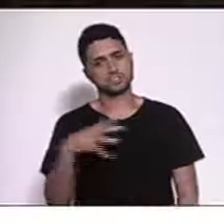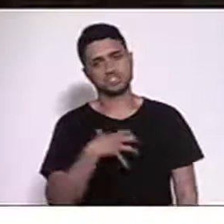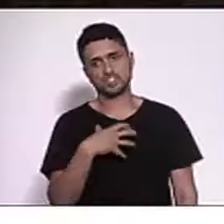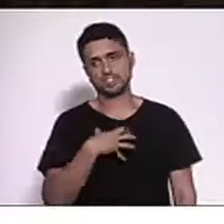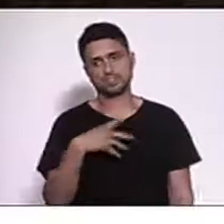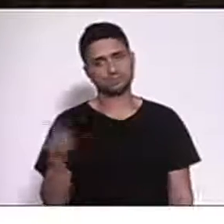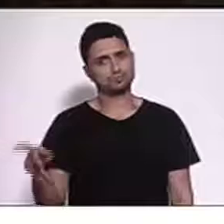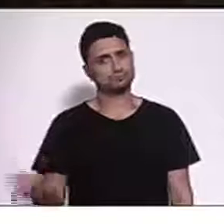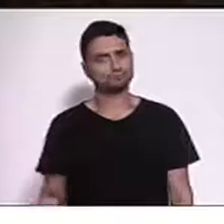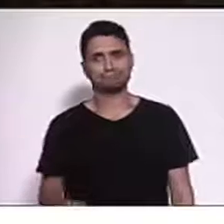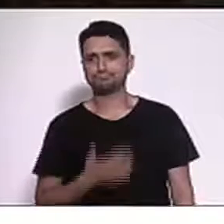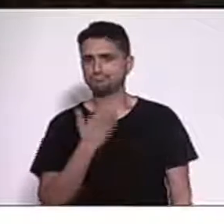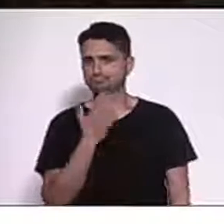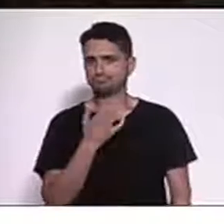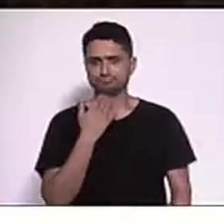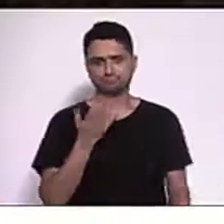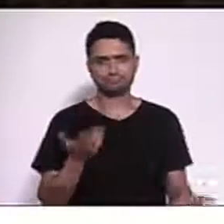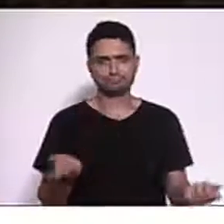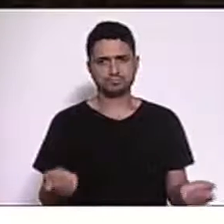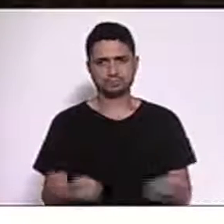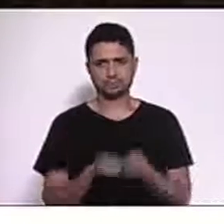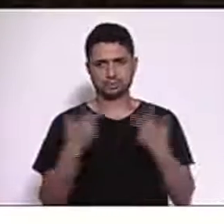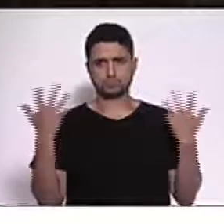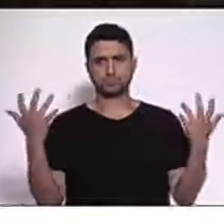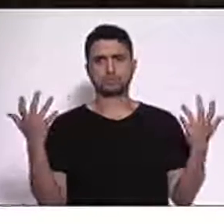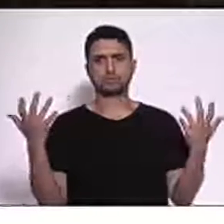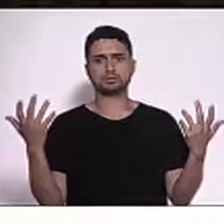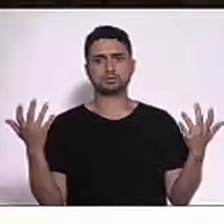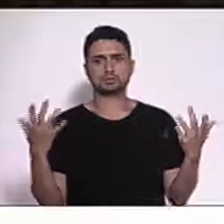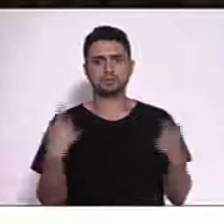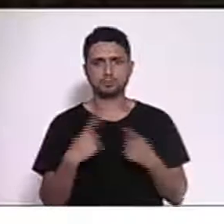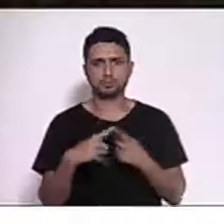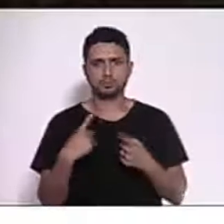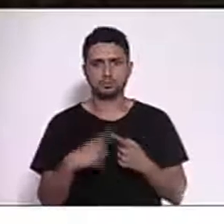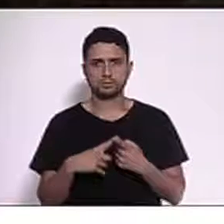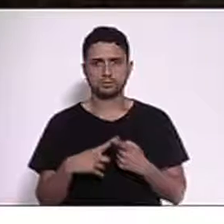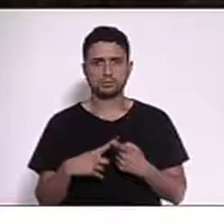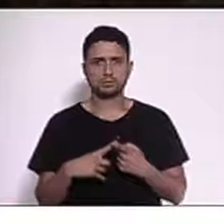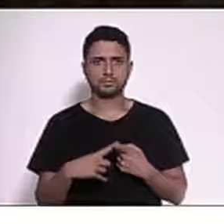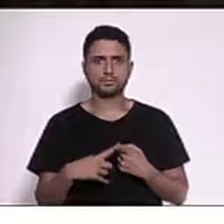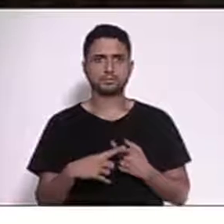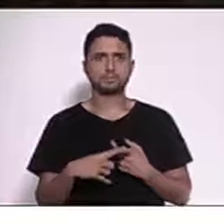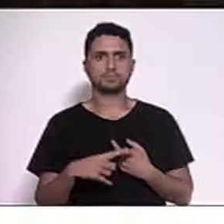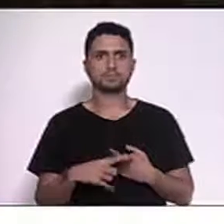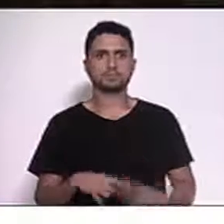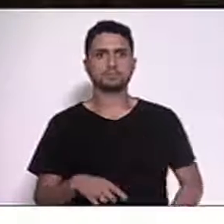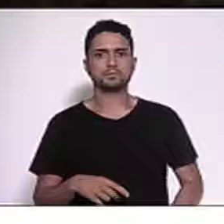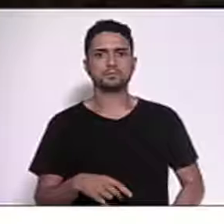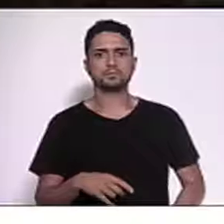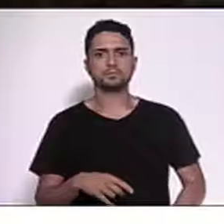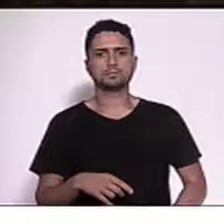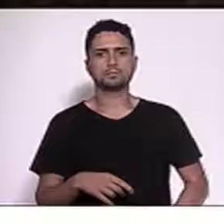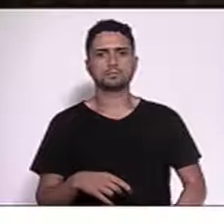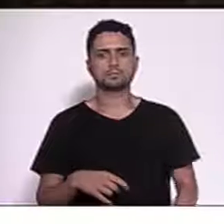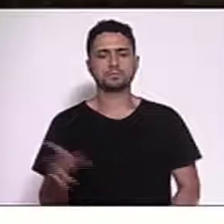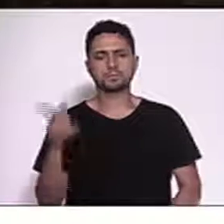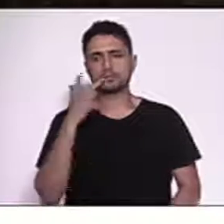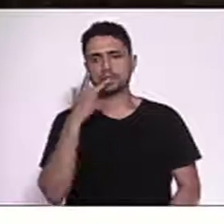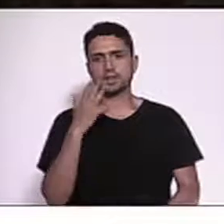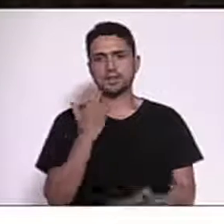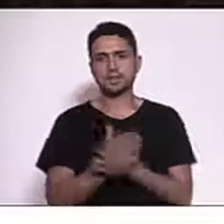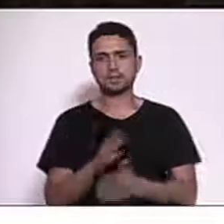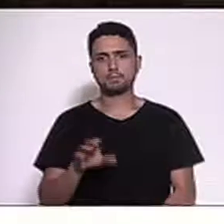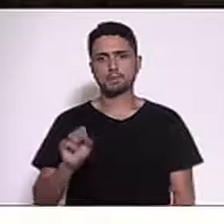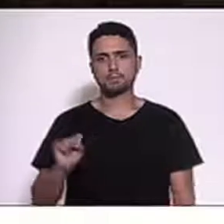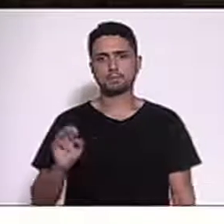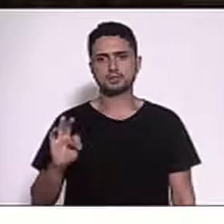nós podemos ser pegos de surpresas. Porque primeiro disse que podia acabar com o Supremo Tribunal Federal. Veja